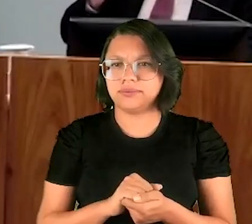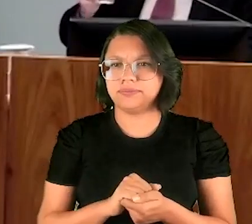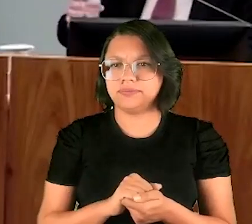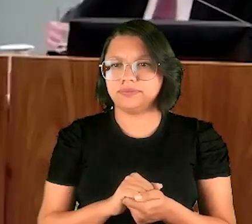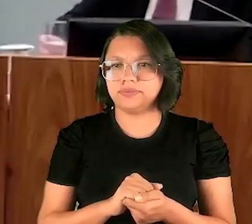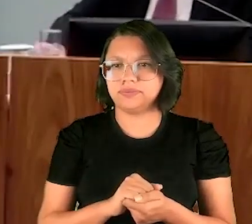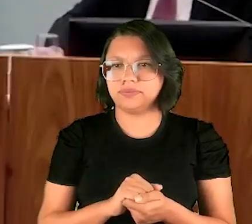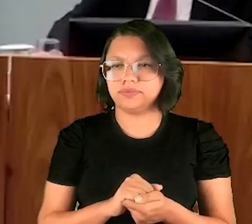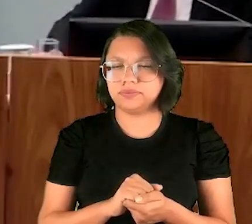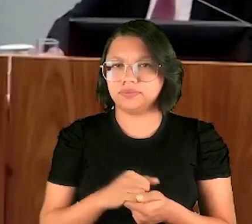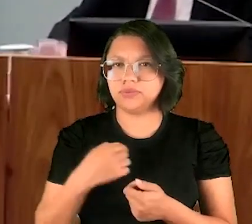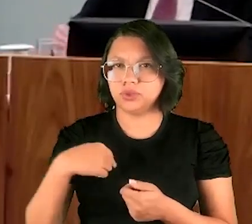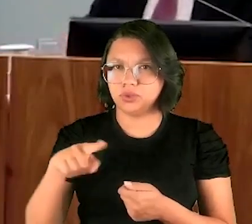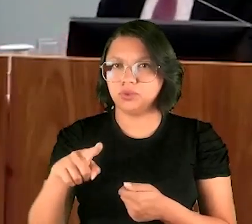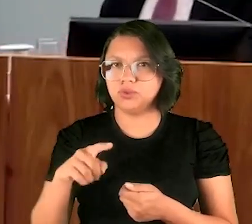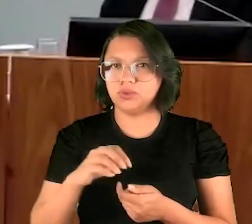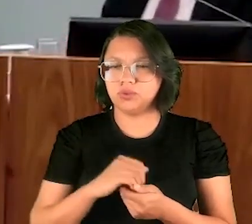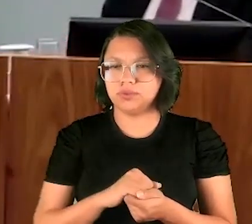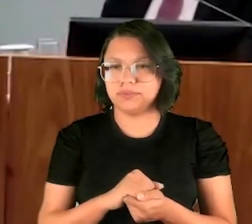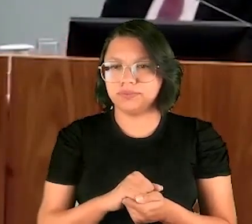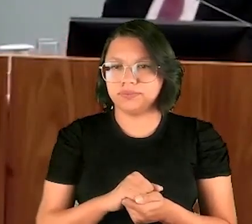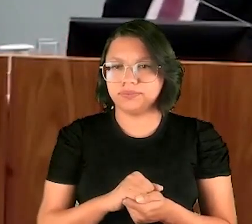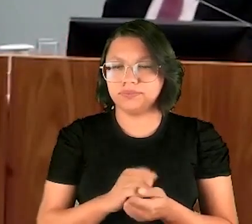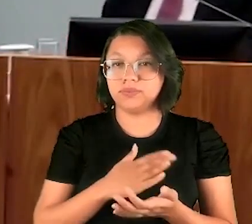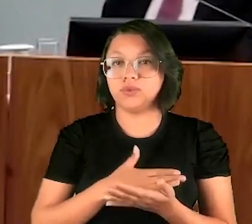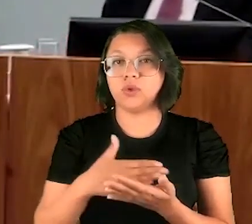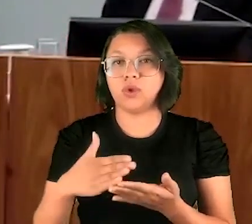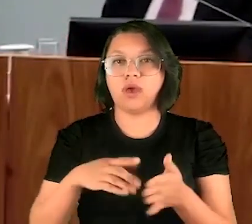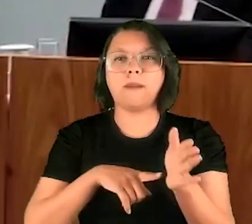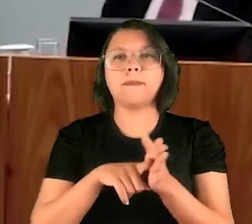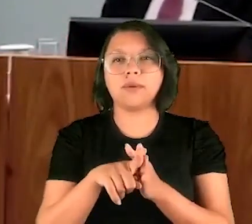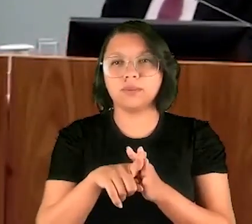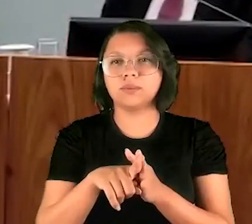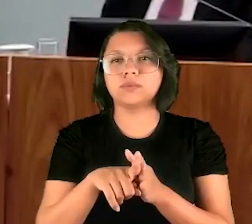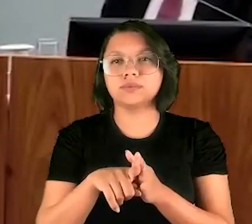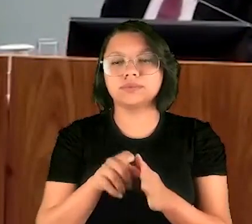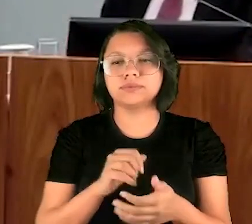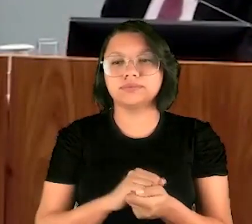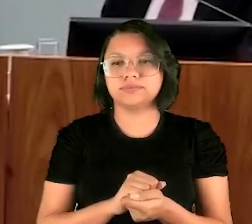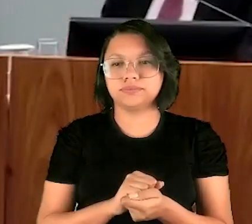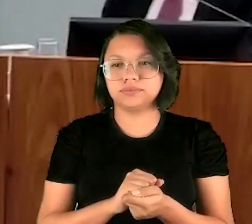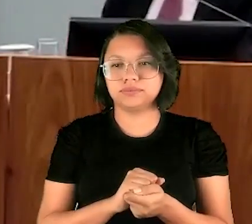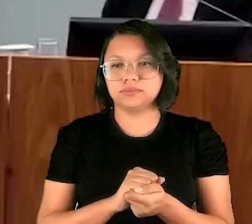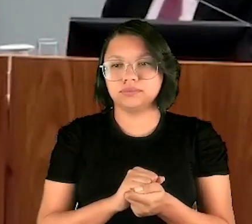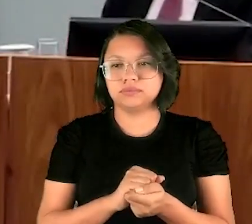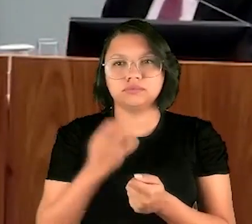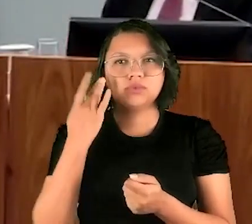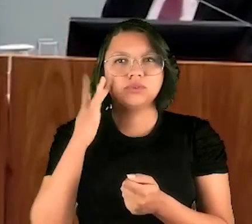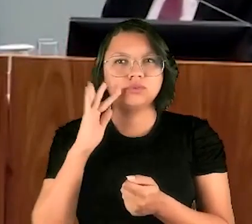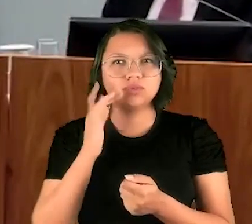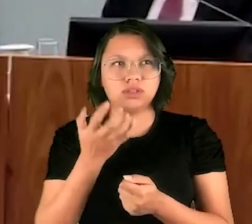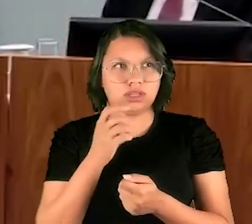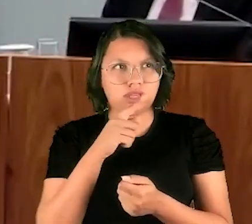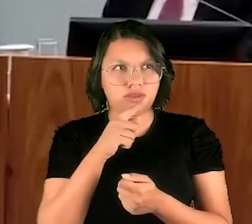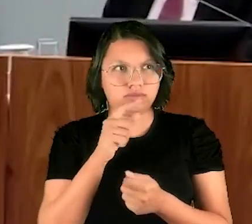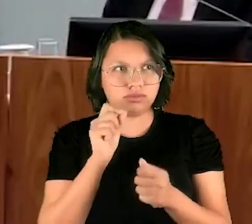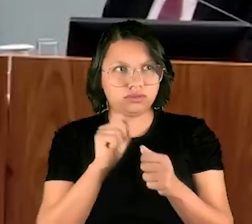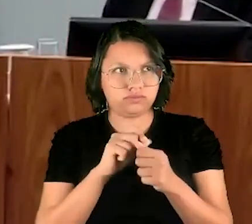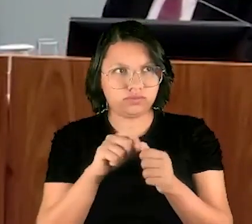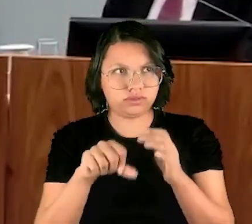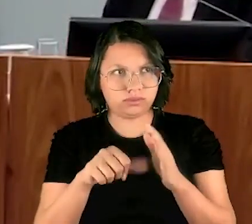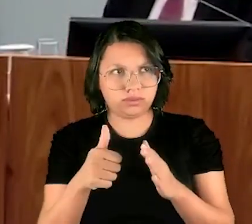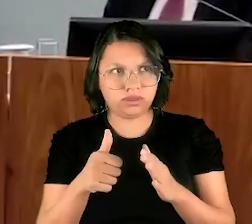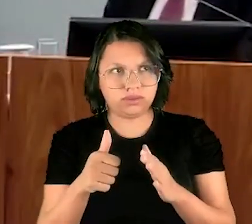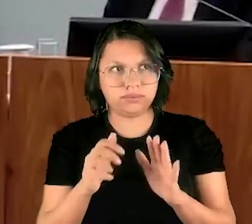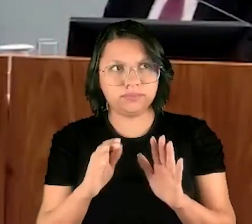E eu vou iniciar fazendo as perguntas. O doutor Muta, não sei se quer fazer primeiro, mas deixa eu fazer